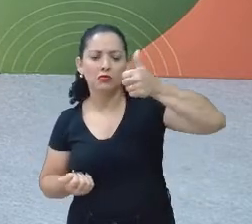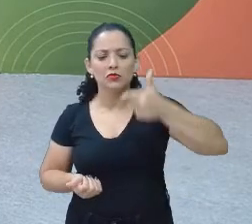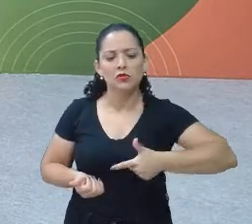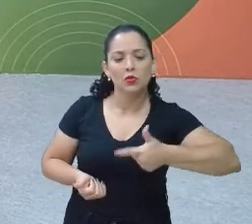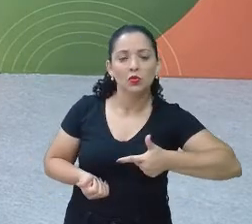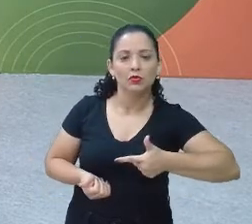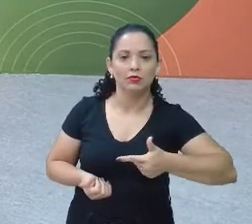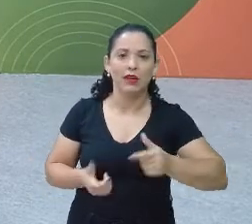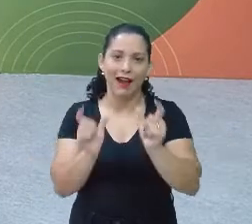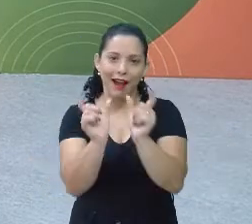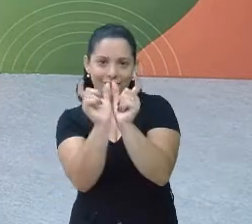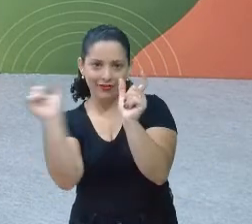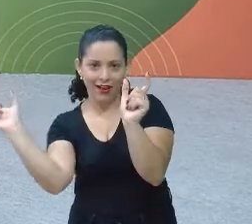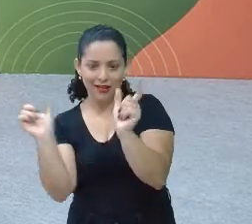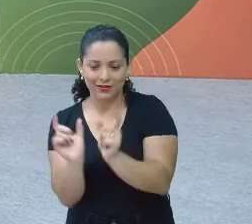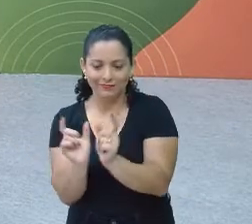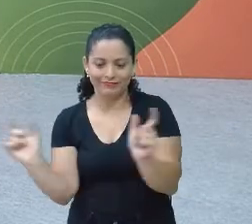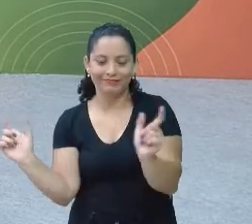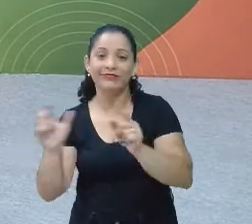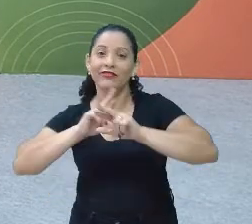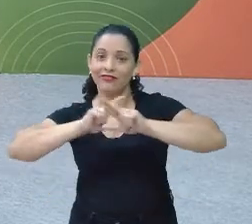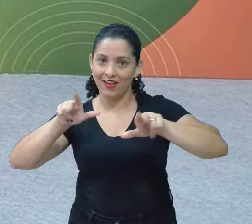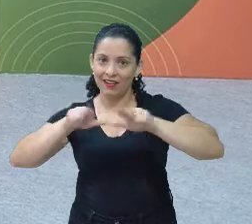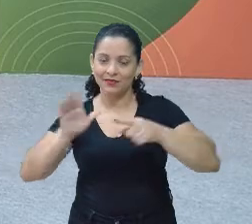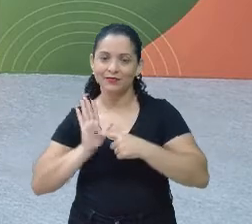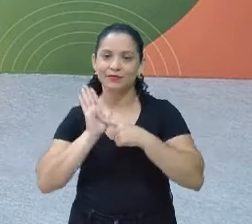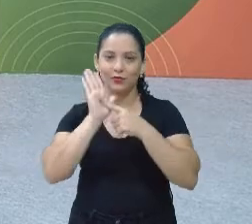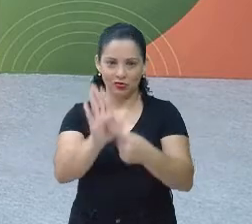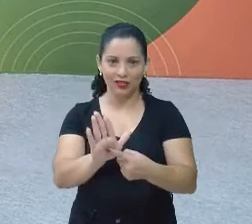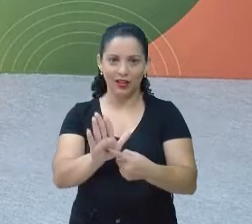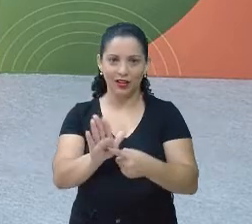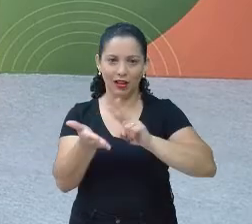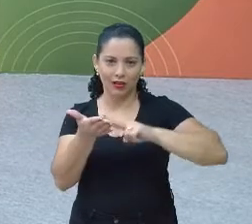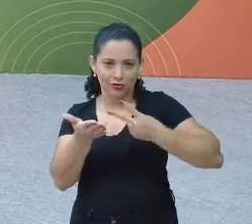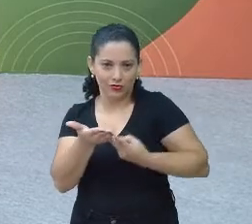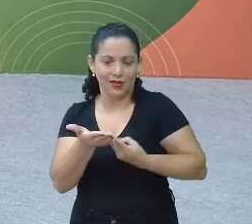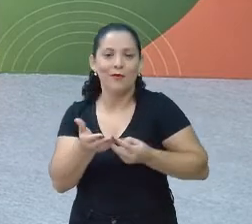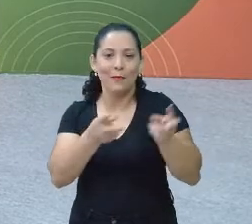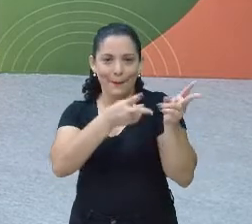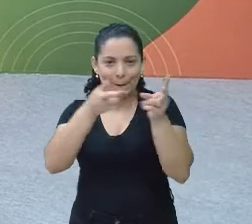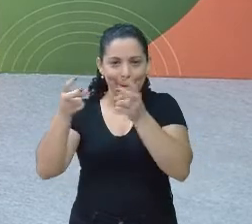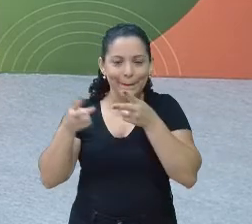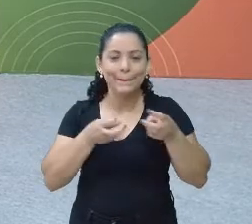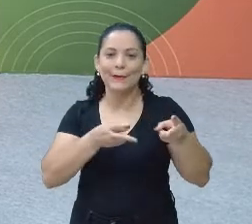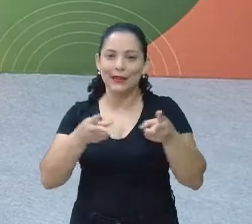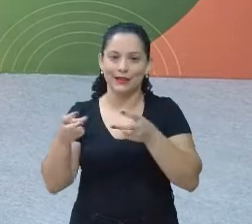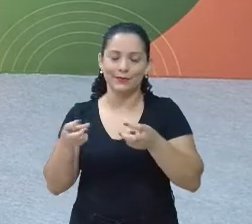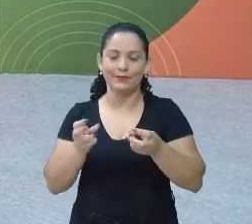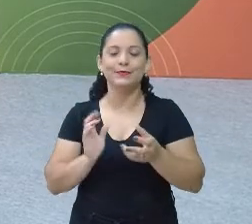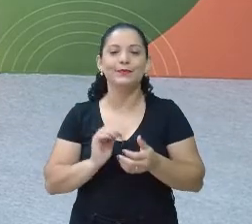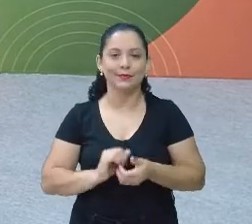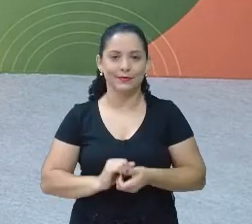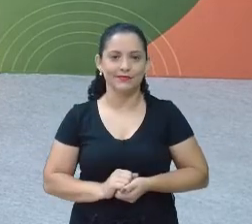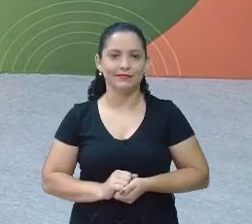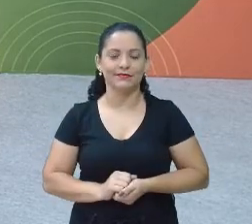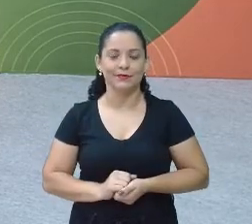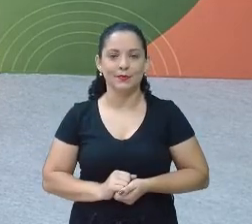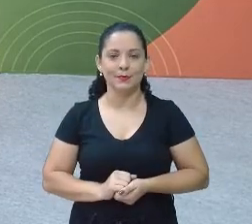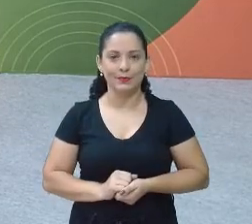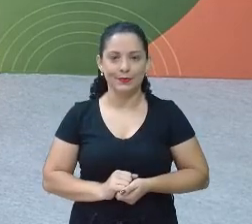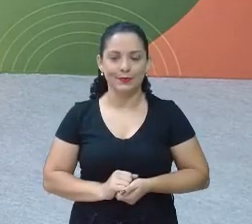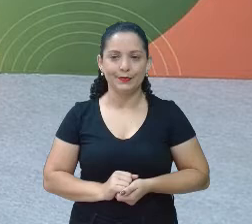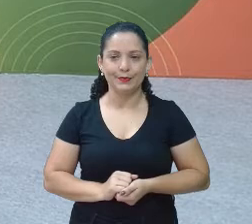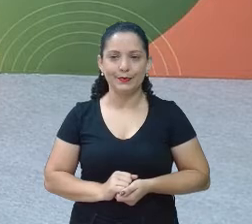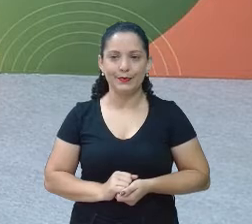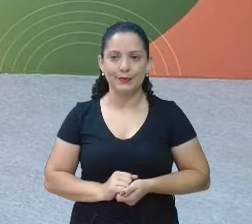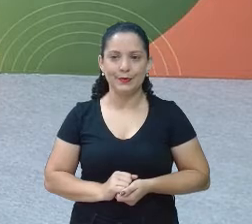no singular e o outro vai ter a frase no plural, tá bom? Na tradução a gente vê isso aqui. Melhor que vocês pensem em vez de estar traduzindo tudo ao pé da